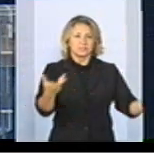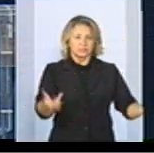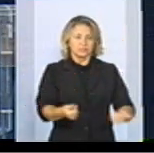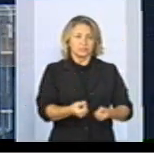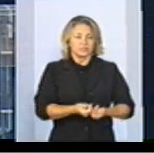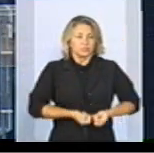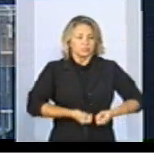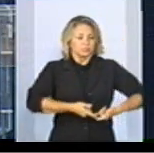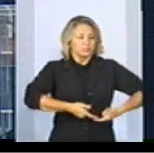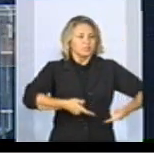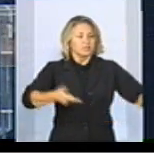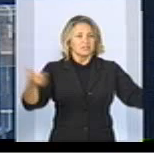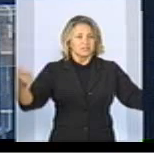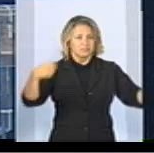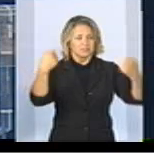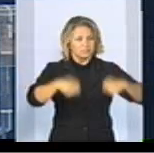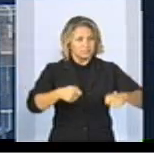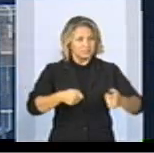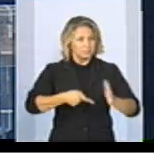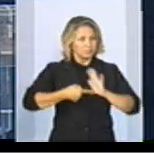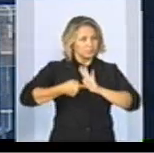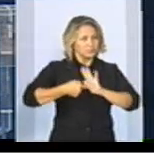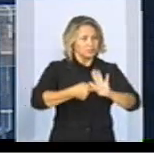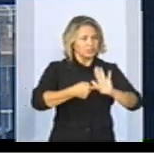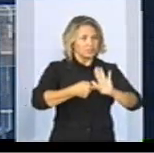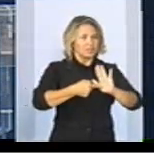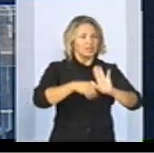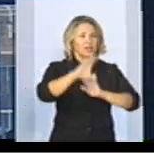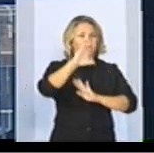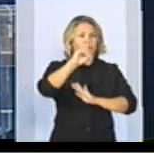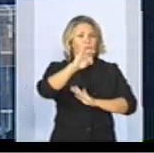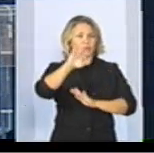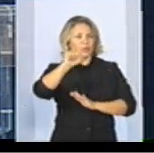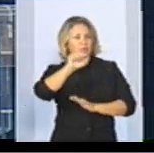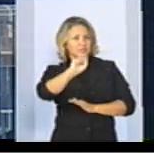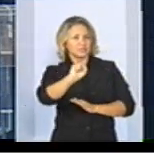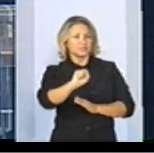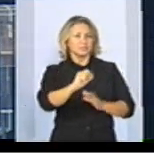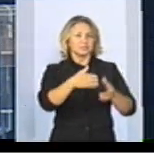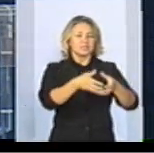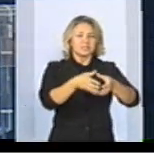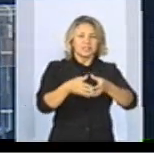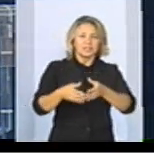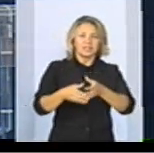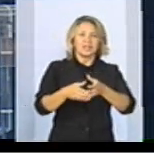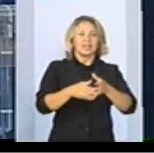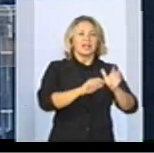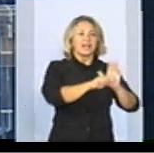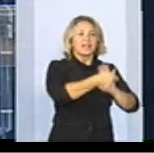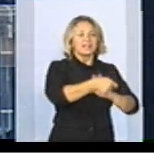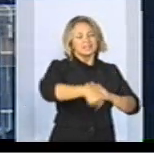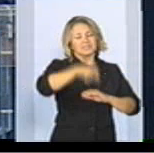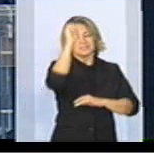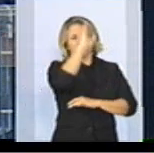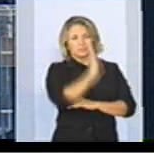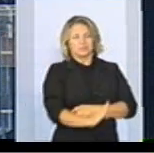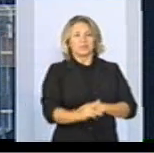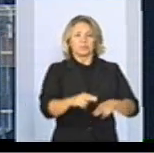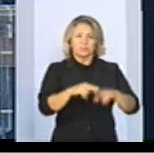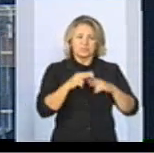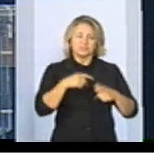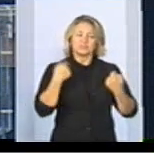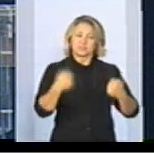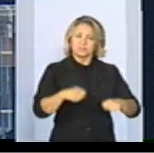tão grandes que foi preciso estabelecer cotas para canais brasileiros. Por isso, é importante que haja regulação desse mercado, para haver